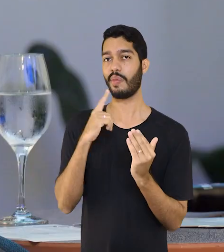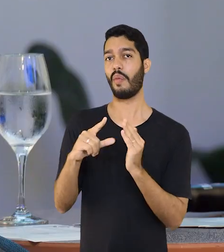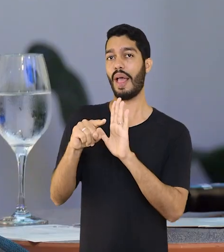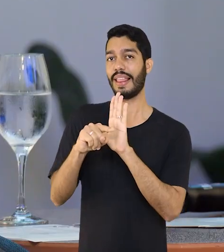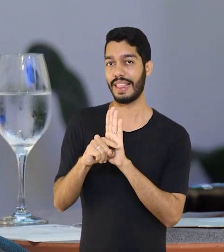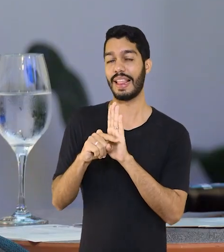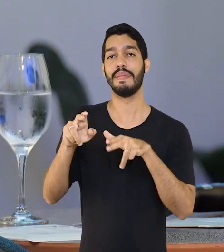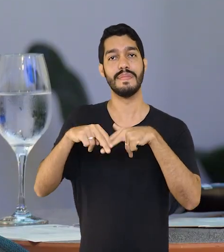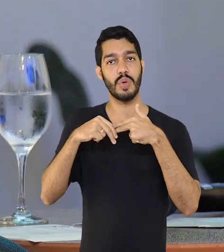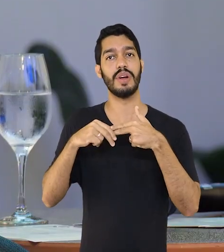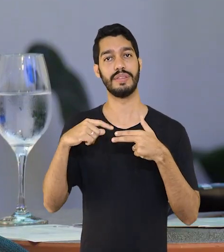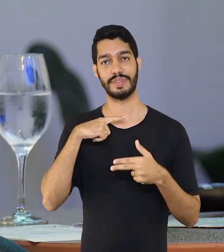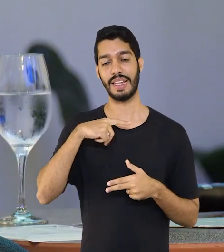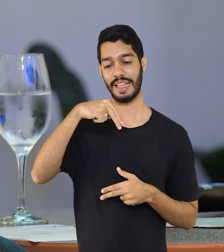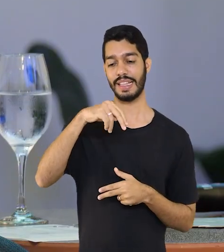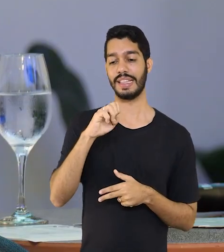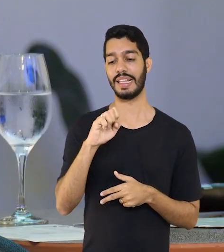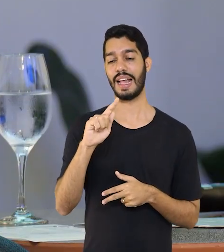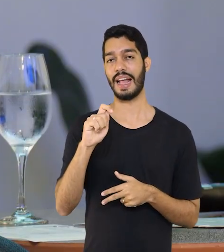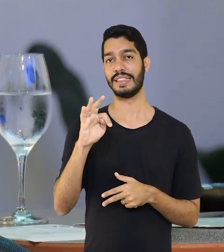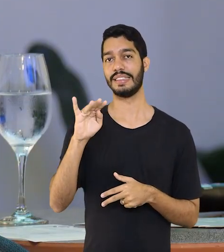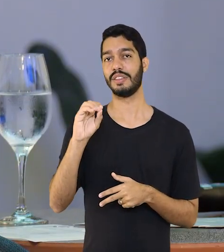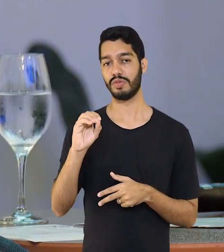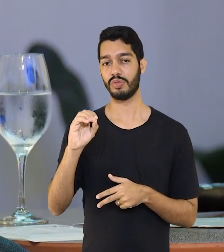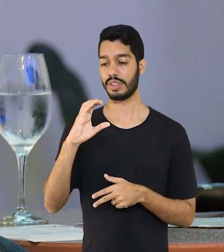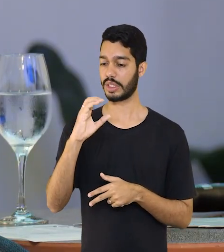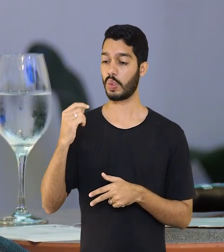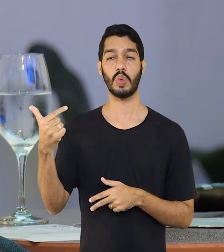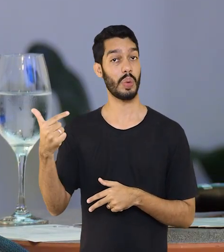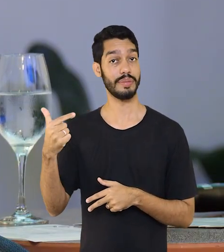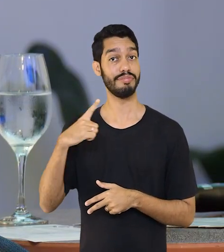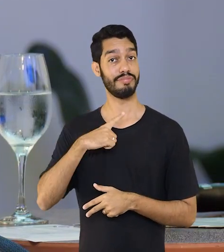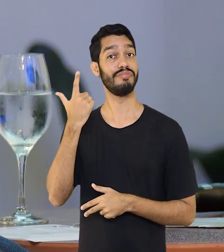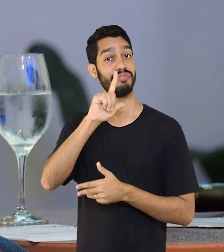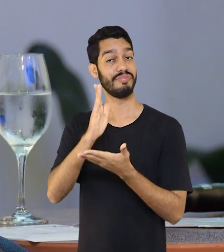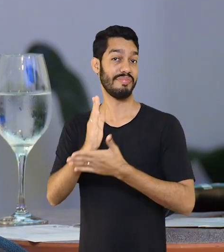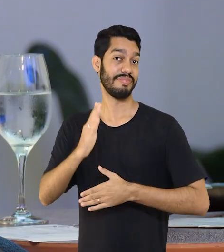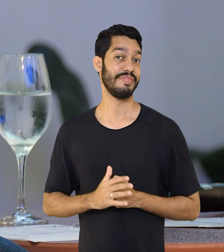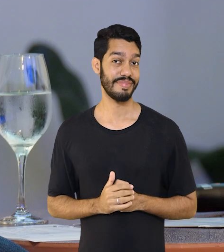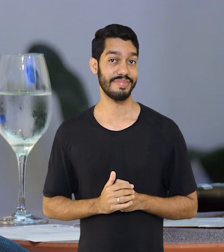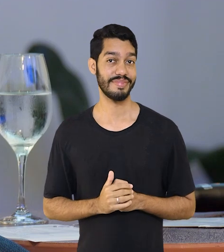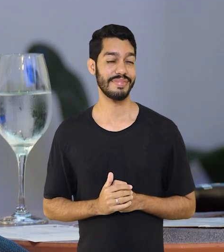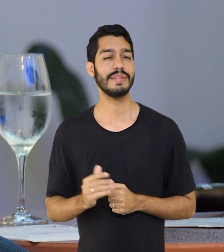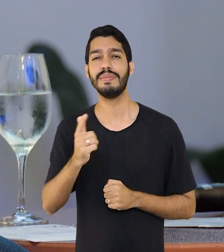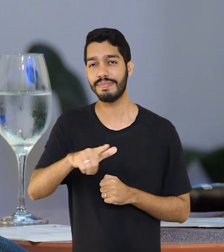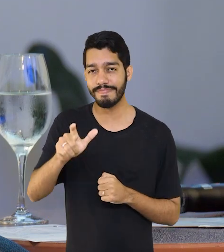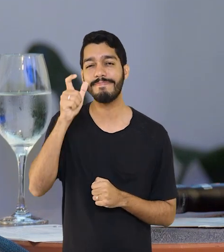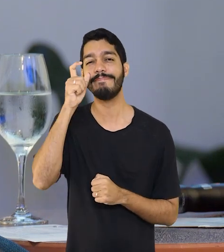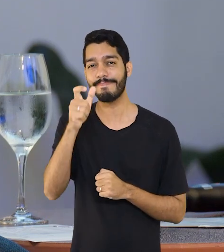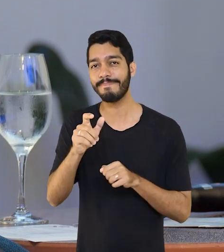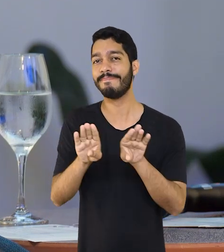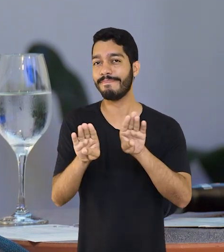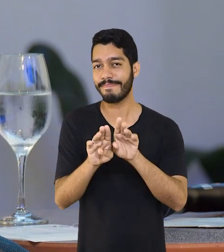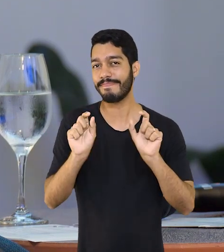essas tecnologias de emissão negativa de CO2. Uma outra questão que também é bem